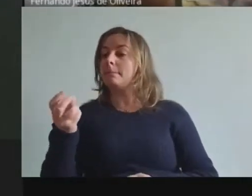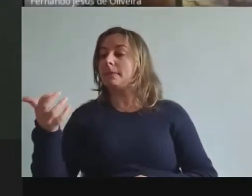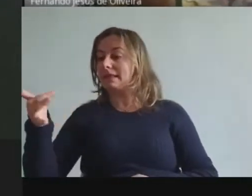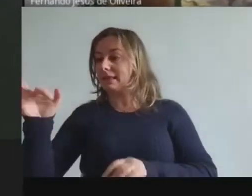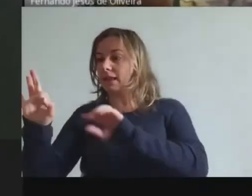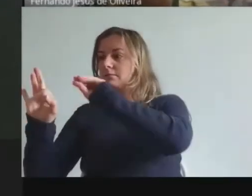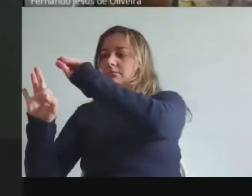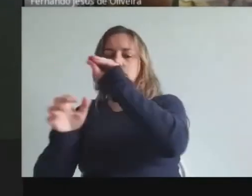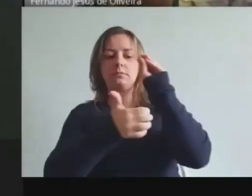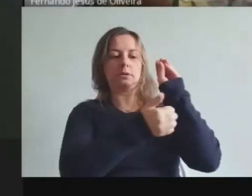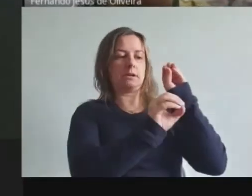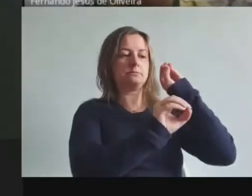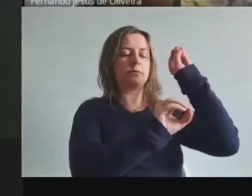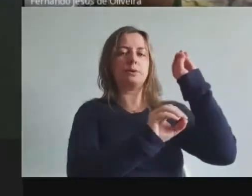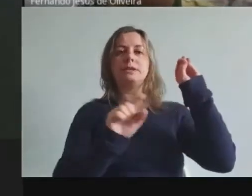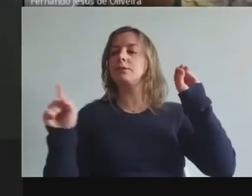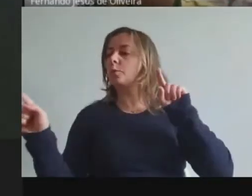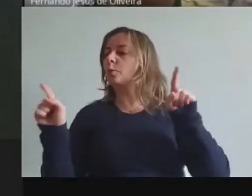menor e uma maior.